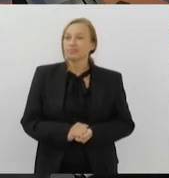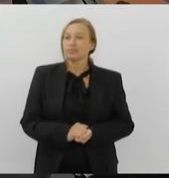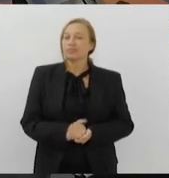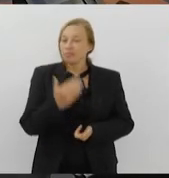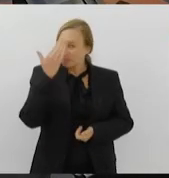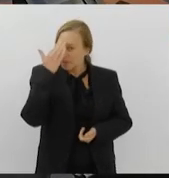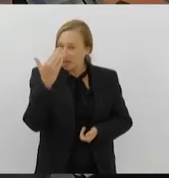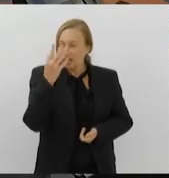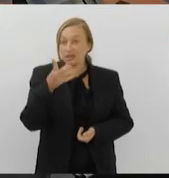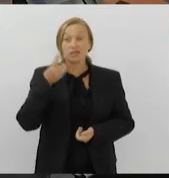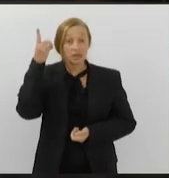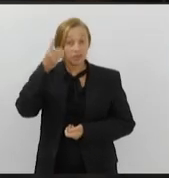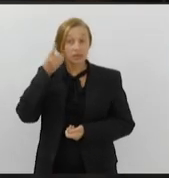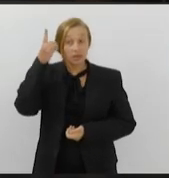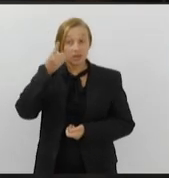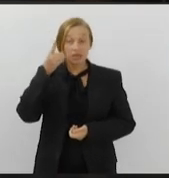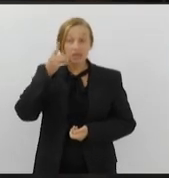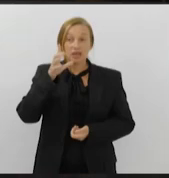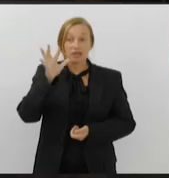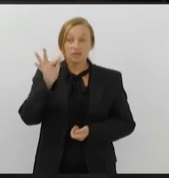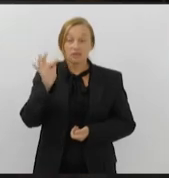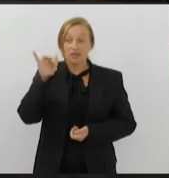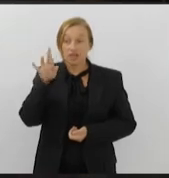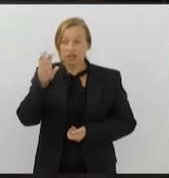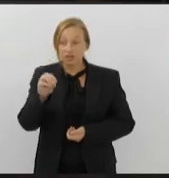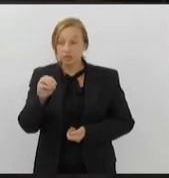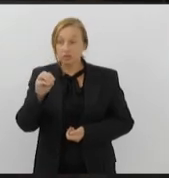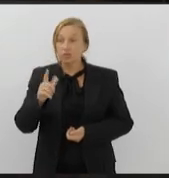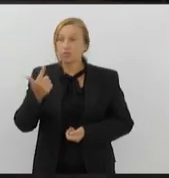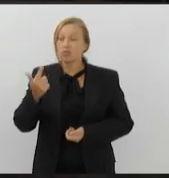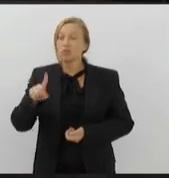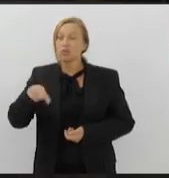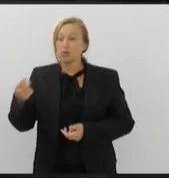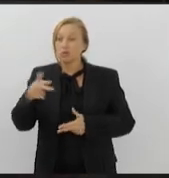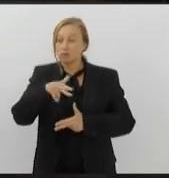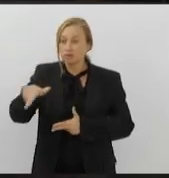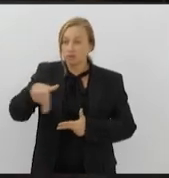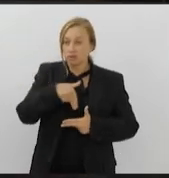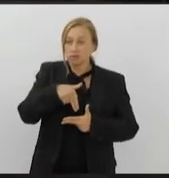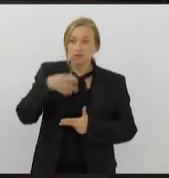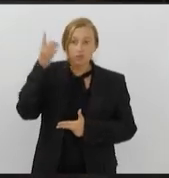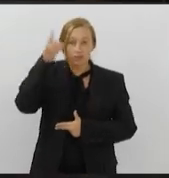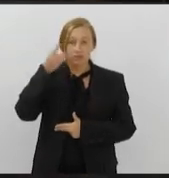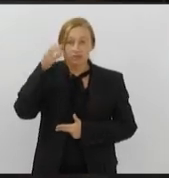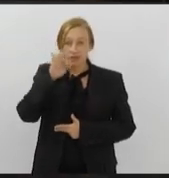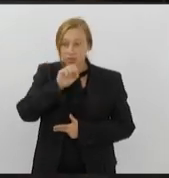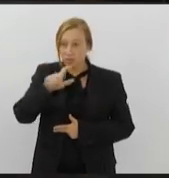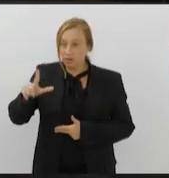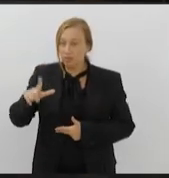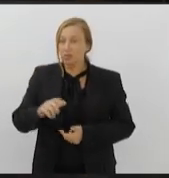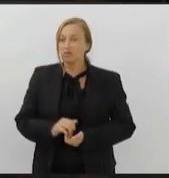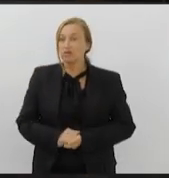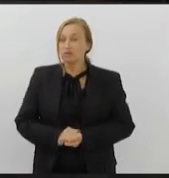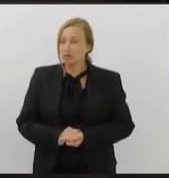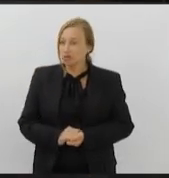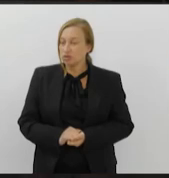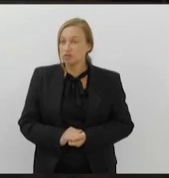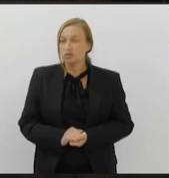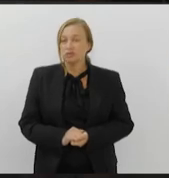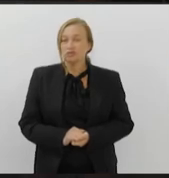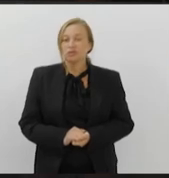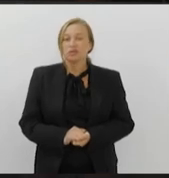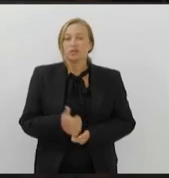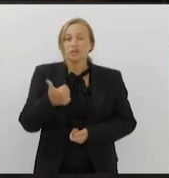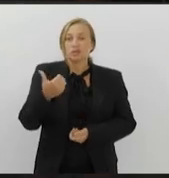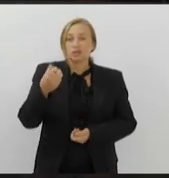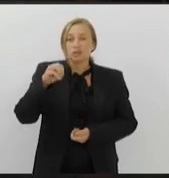Obrigada, nobre deputado Renan Jordi. O próximo orador inscrito, nobre deputado Felipe Poubel. Vossa Excelência